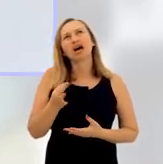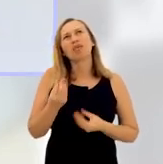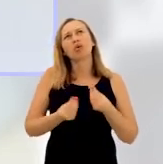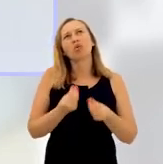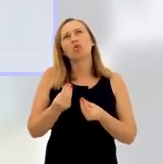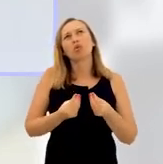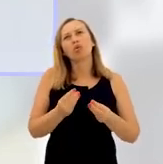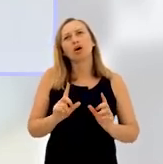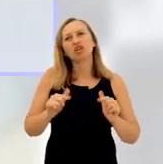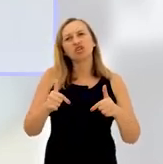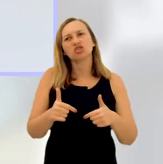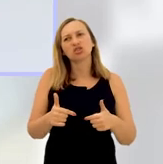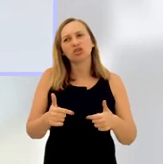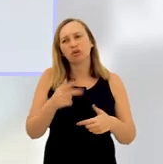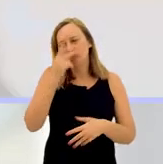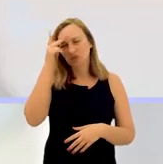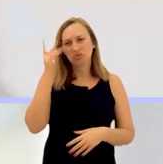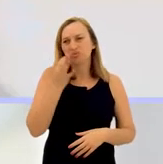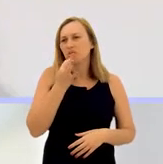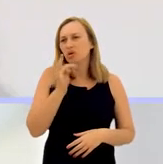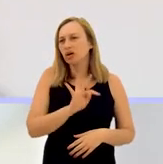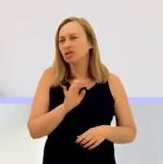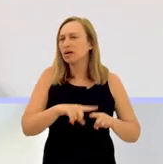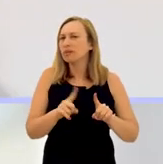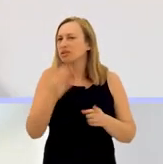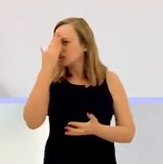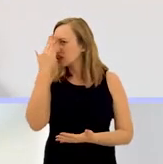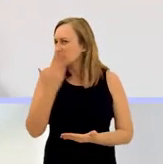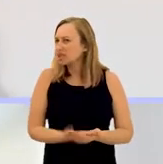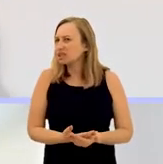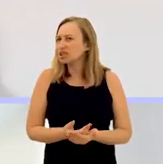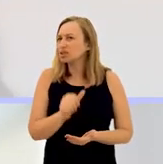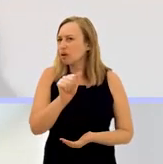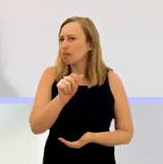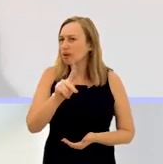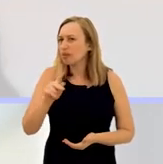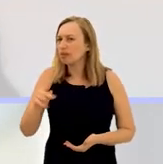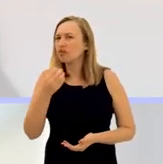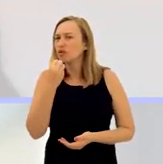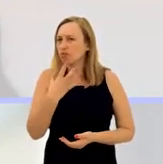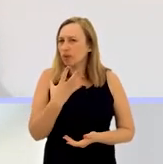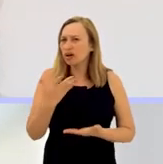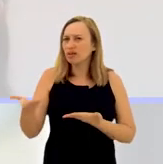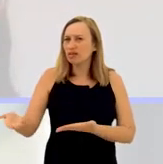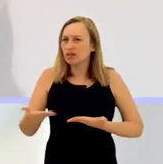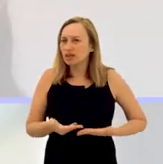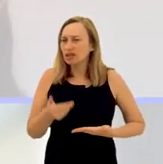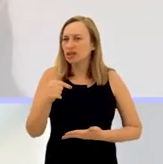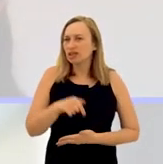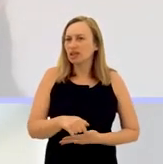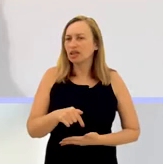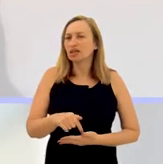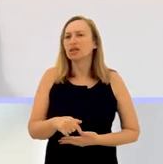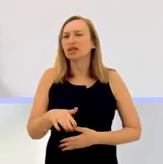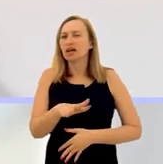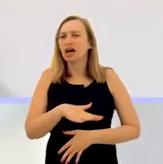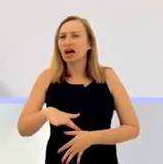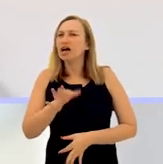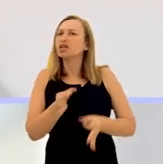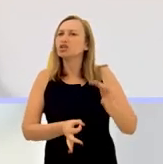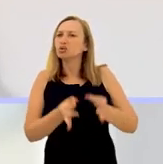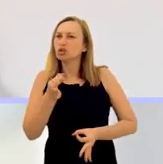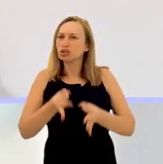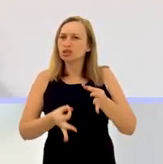sem saber como lidar com o desconhecido, né? Mas eu creio que essa ferramenta ela foi muito bem-vinda aqui no